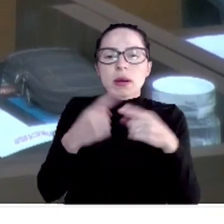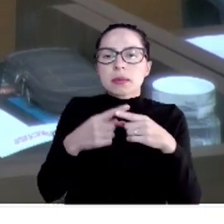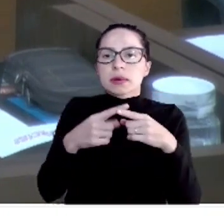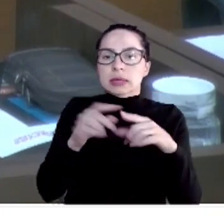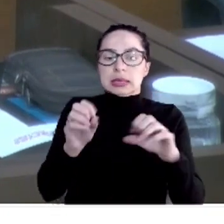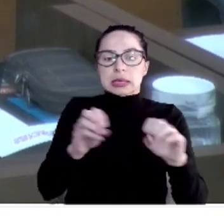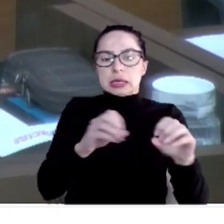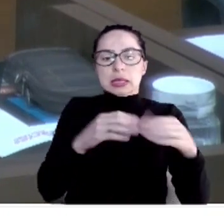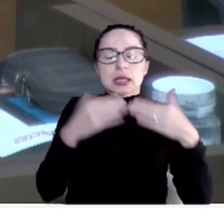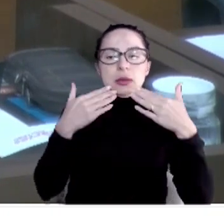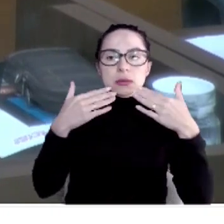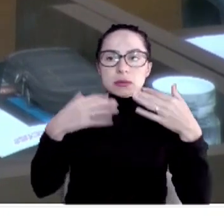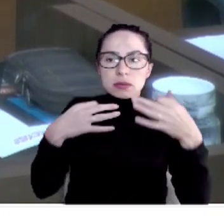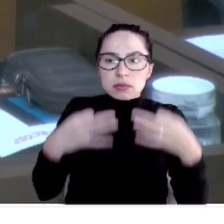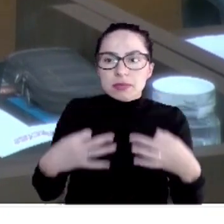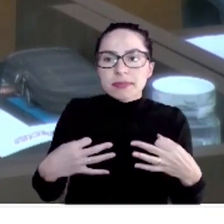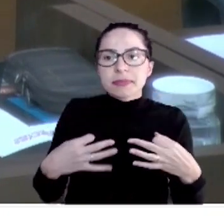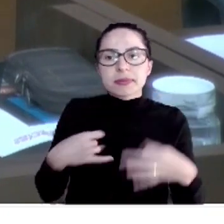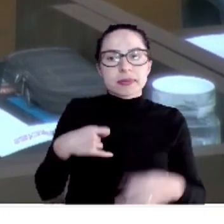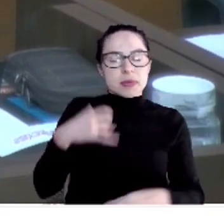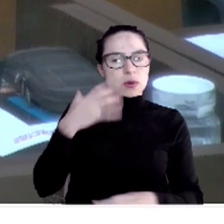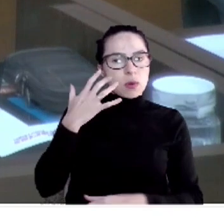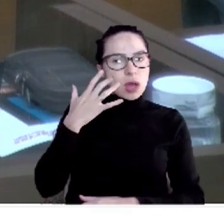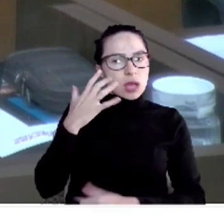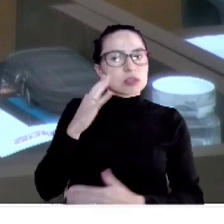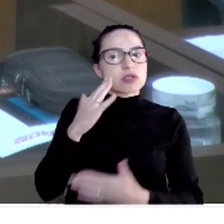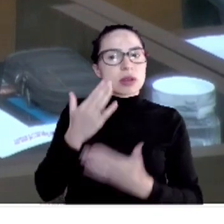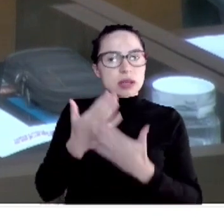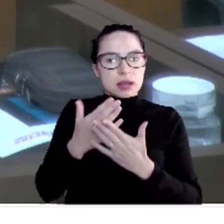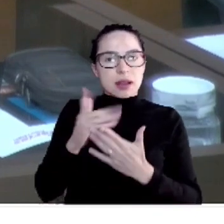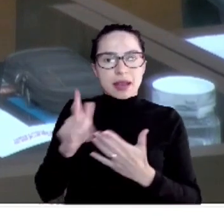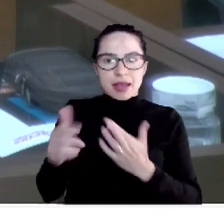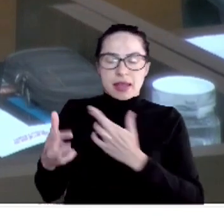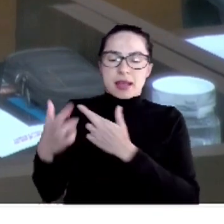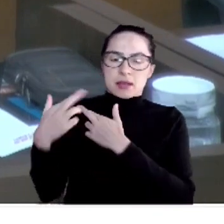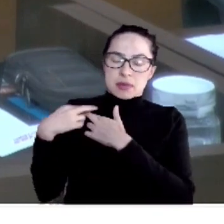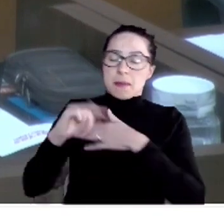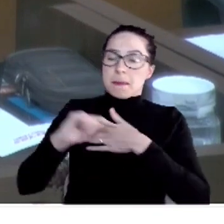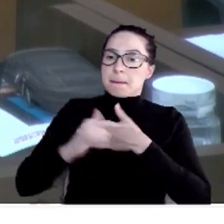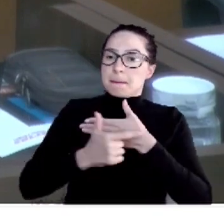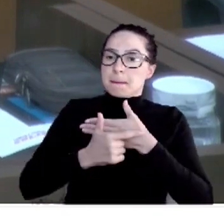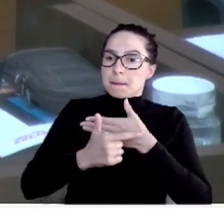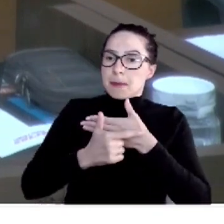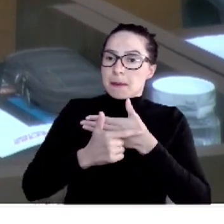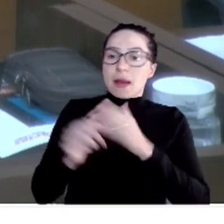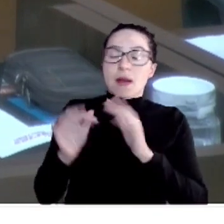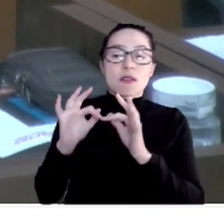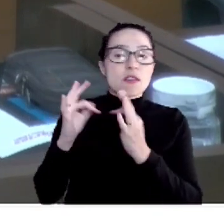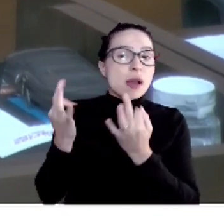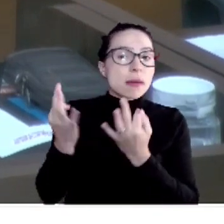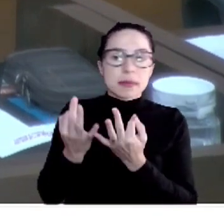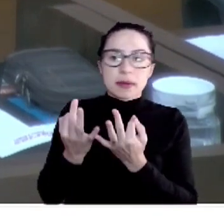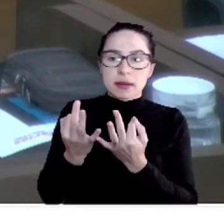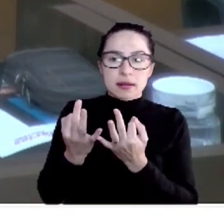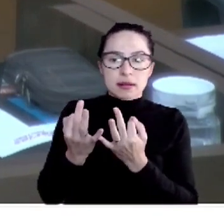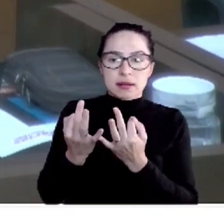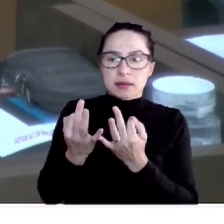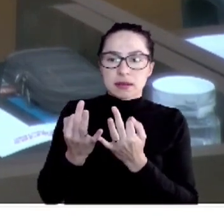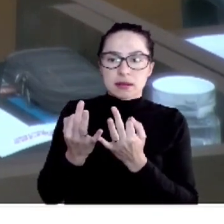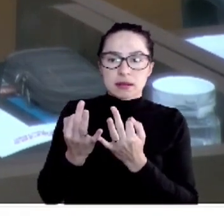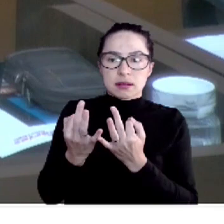eu acredito que quem faz isso é papel dos pais. É papel dos pais. Mas quando os pais